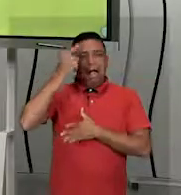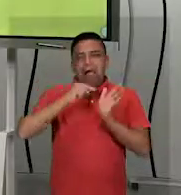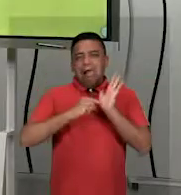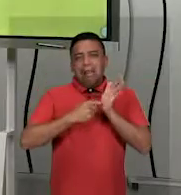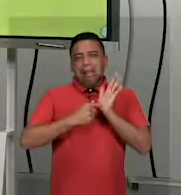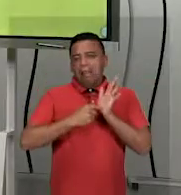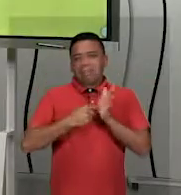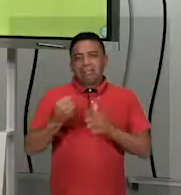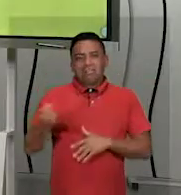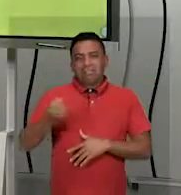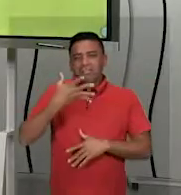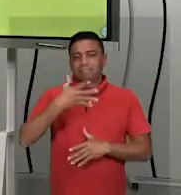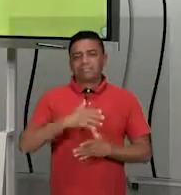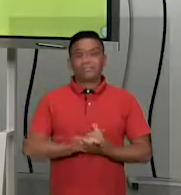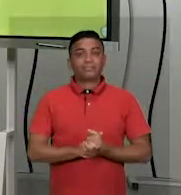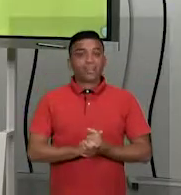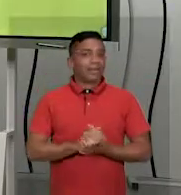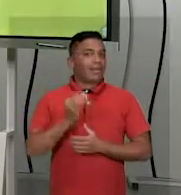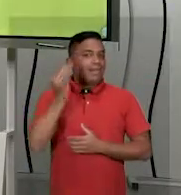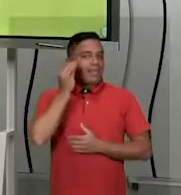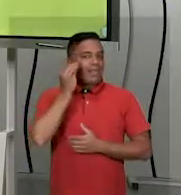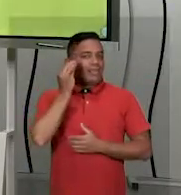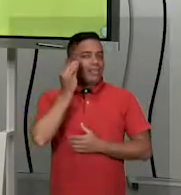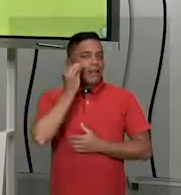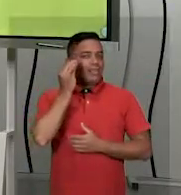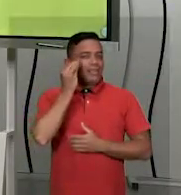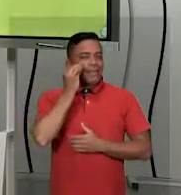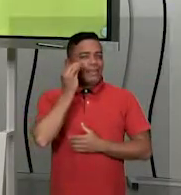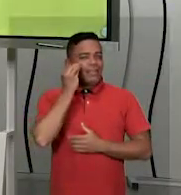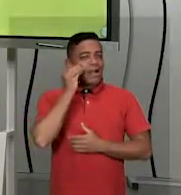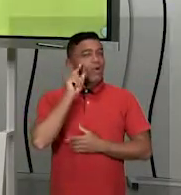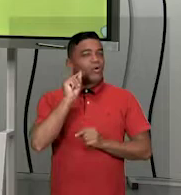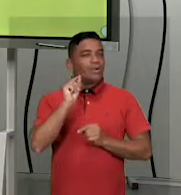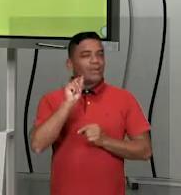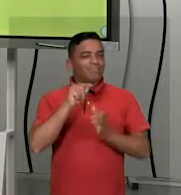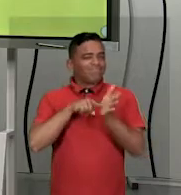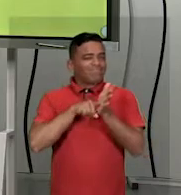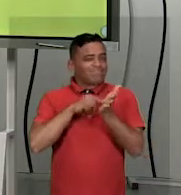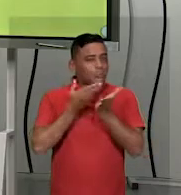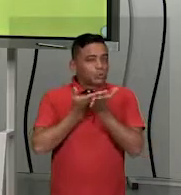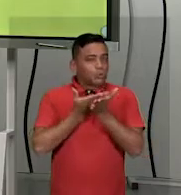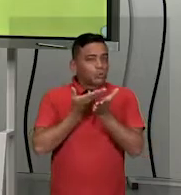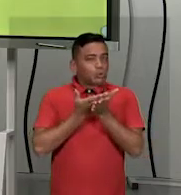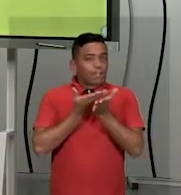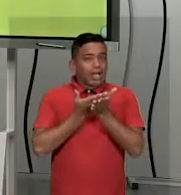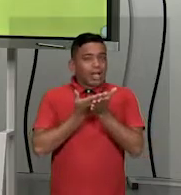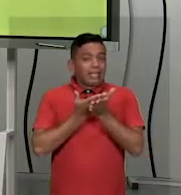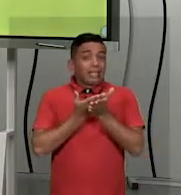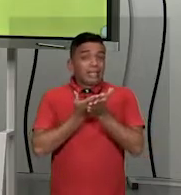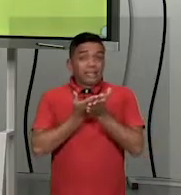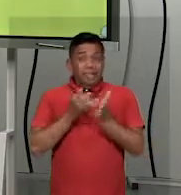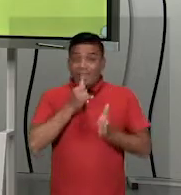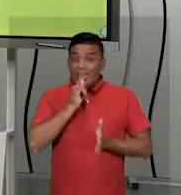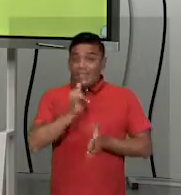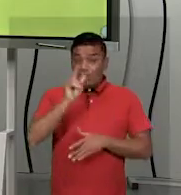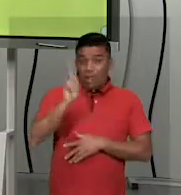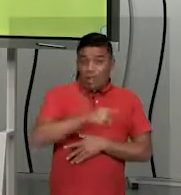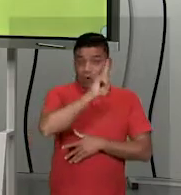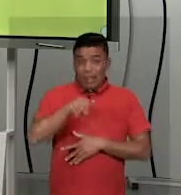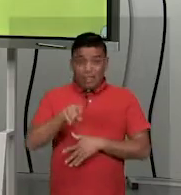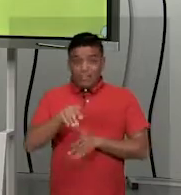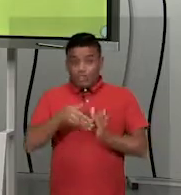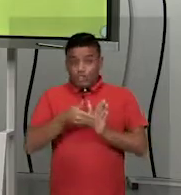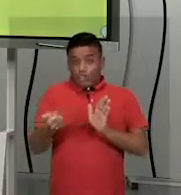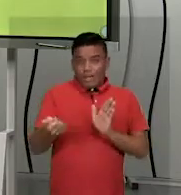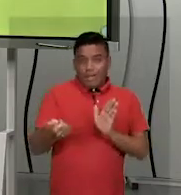foi feito? Eles tentaram pegar e anular a quantidade de energia térmica